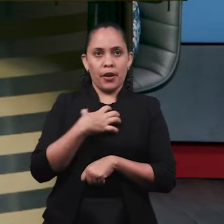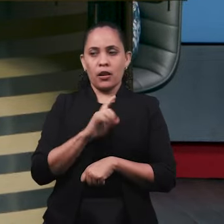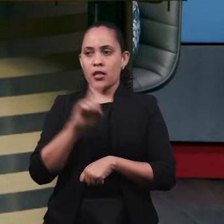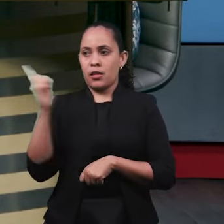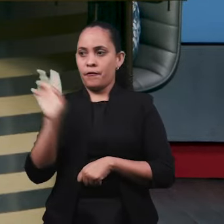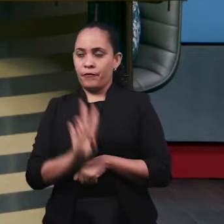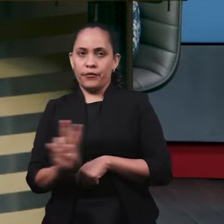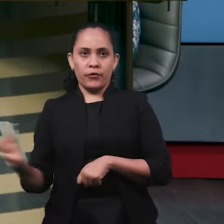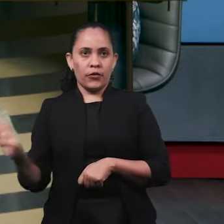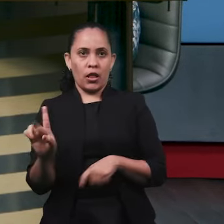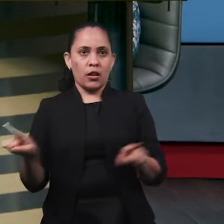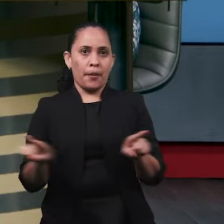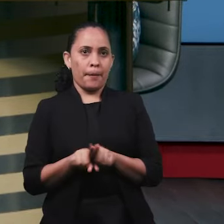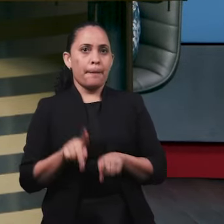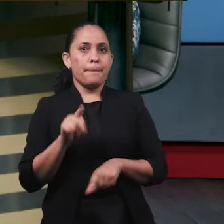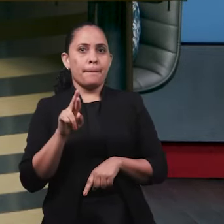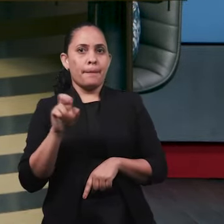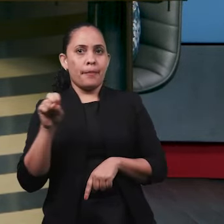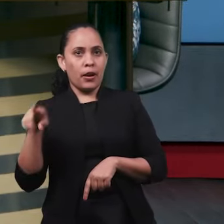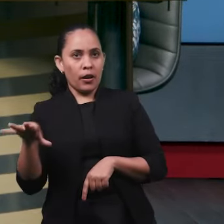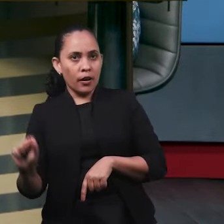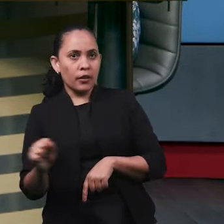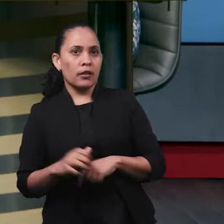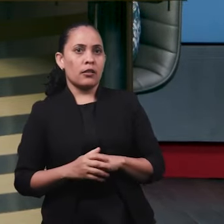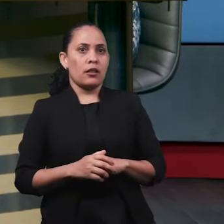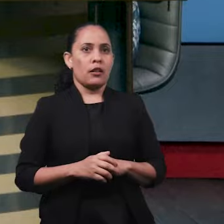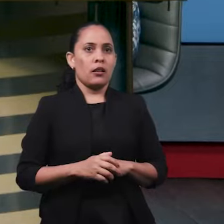Bahia. E em Vila Velha, transmitindo para o Paraná,